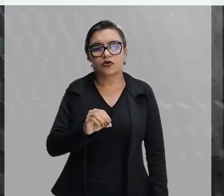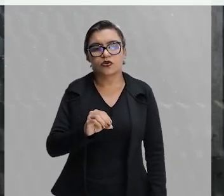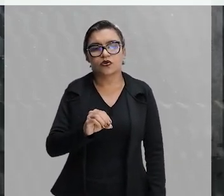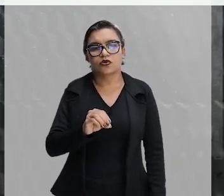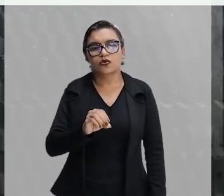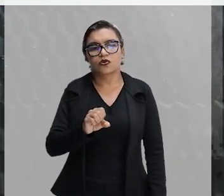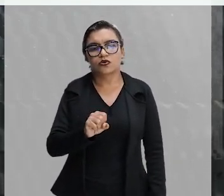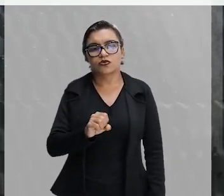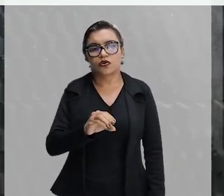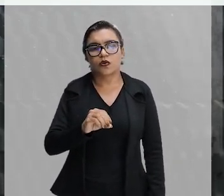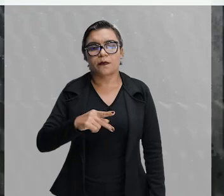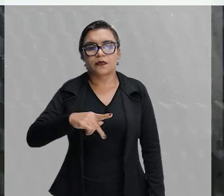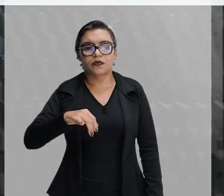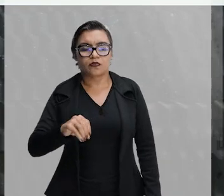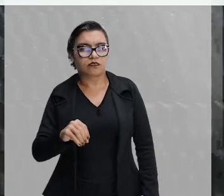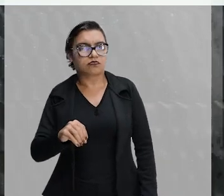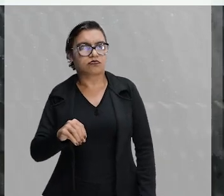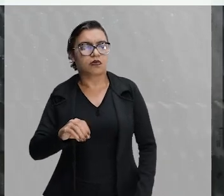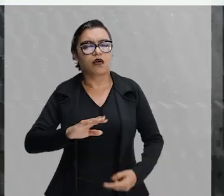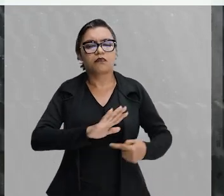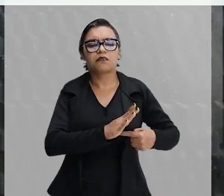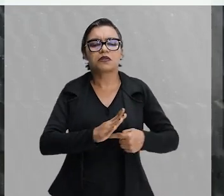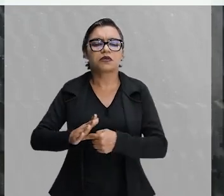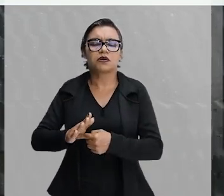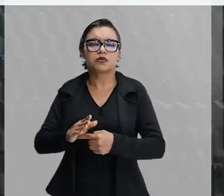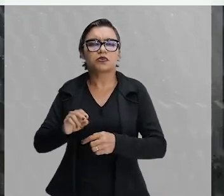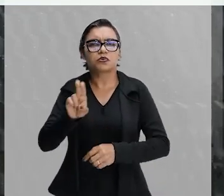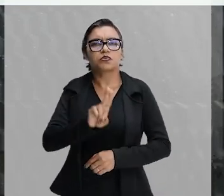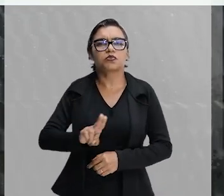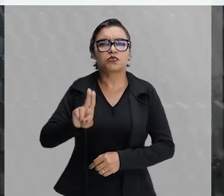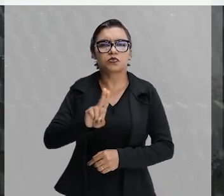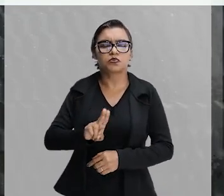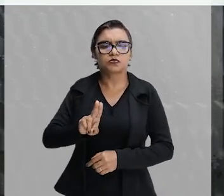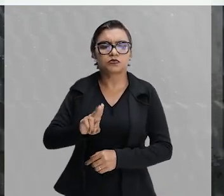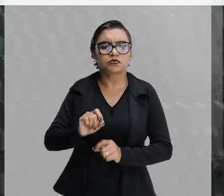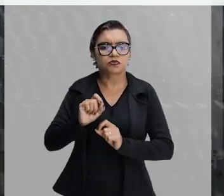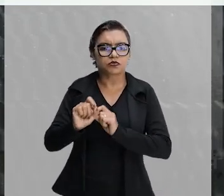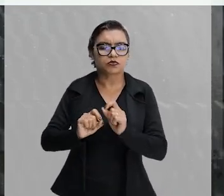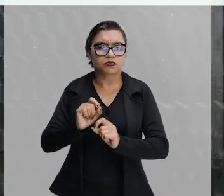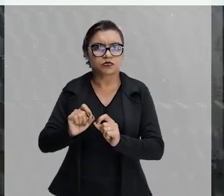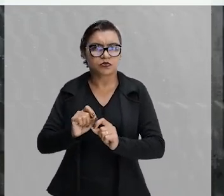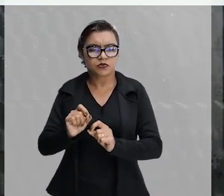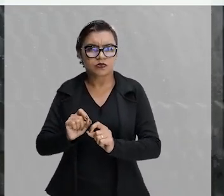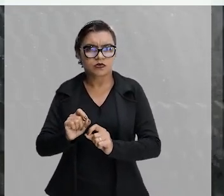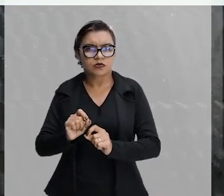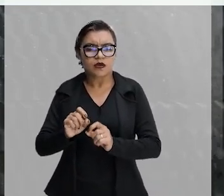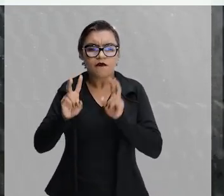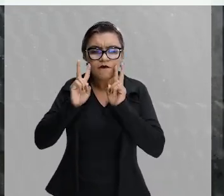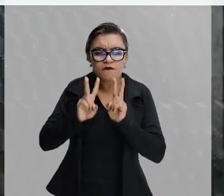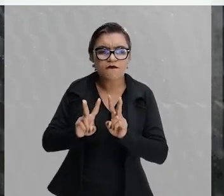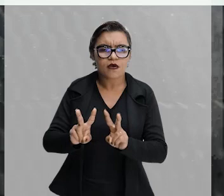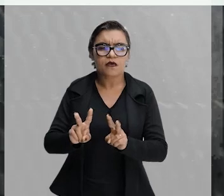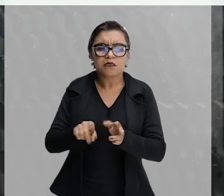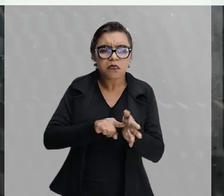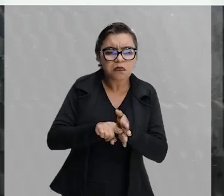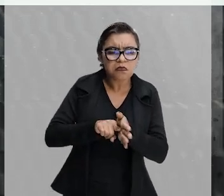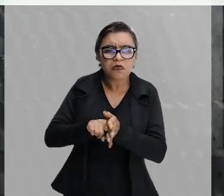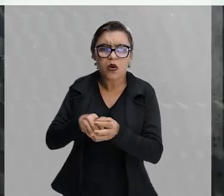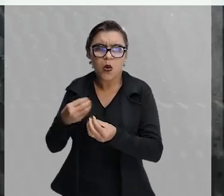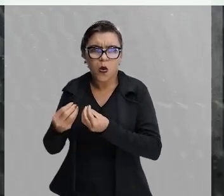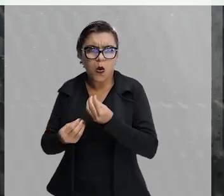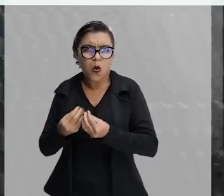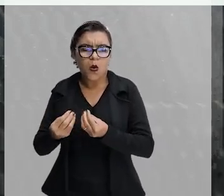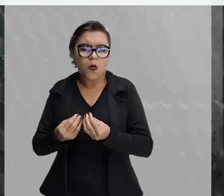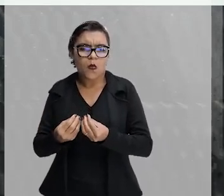medir ali as cargas, na verdade, vai conseguir visualizar esse processo das cargas elétricas de atração e repulsão, tá,